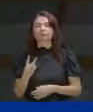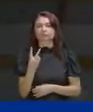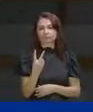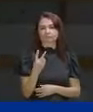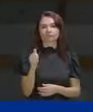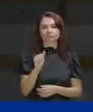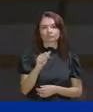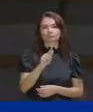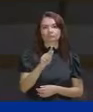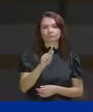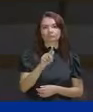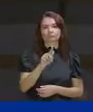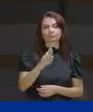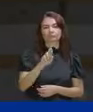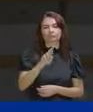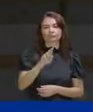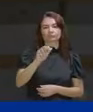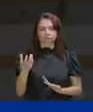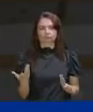não existe...